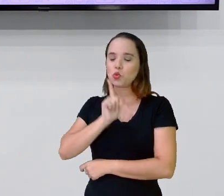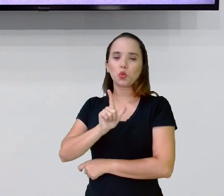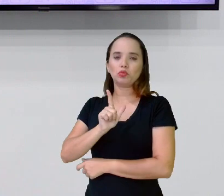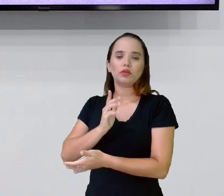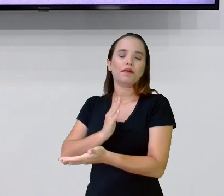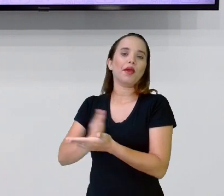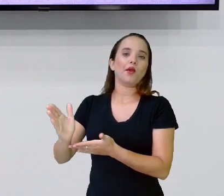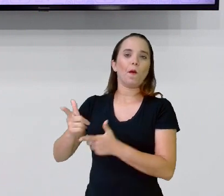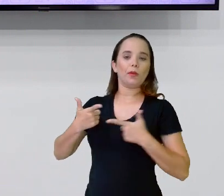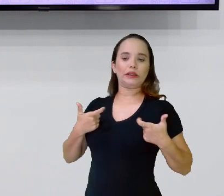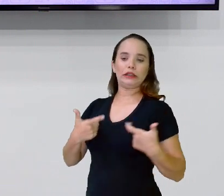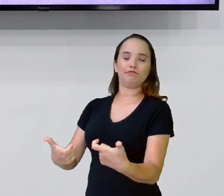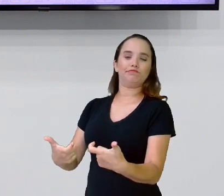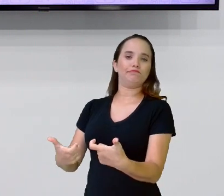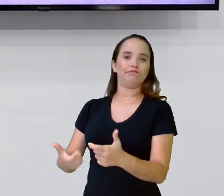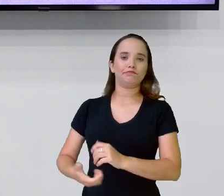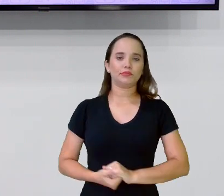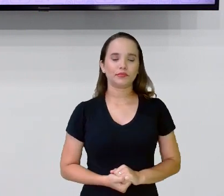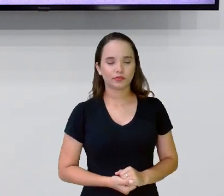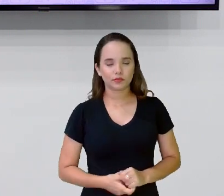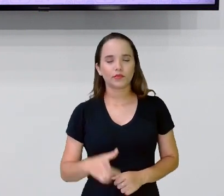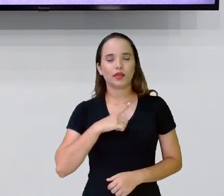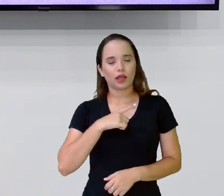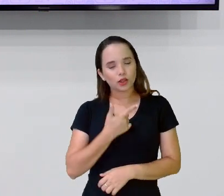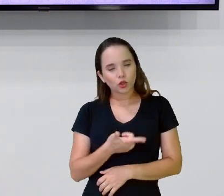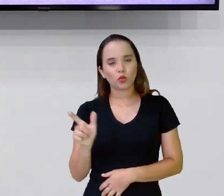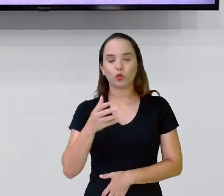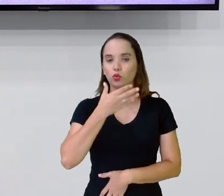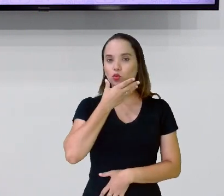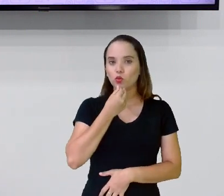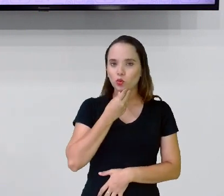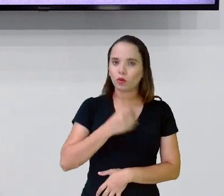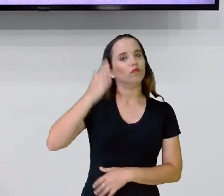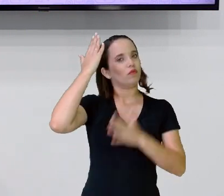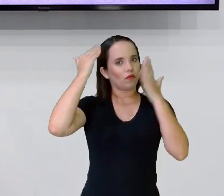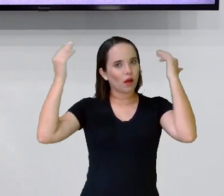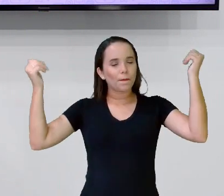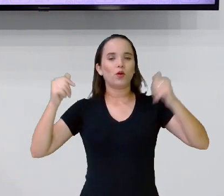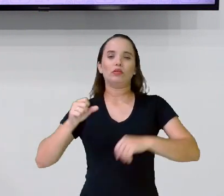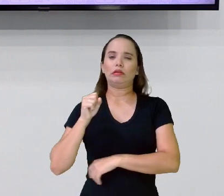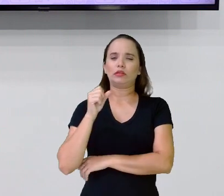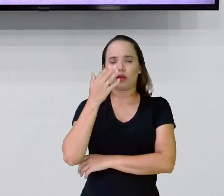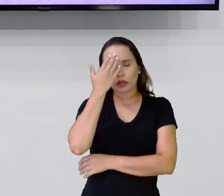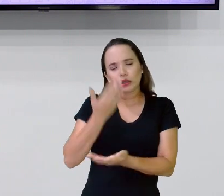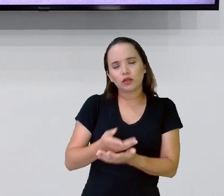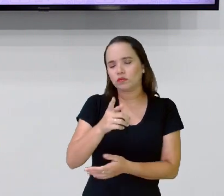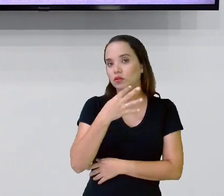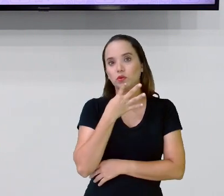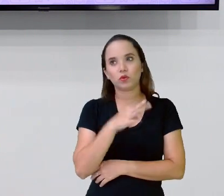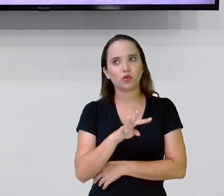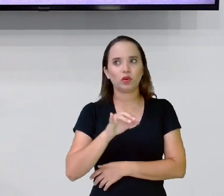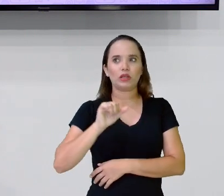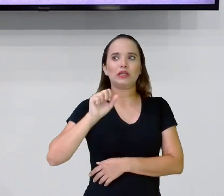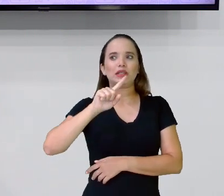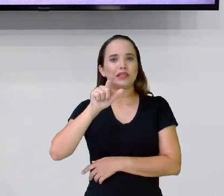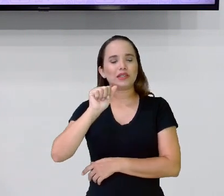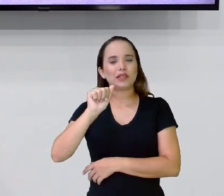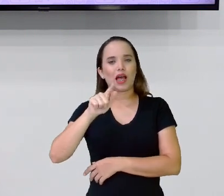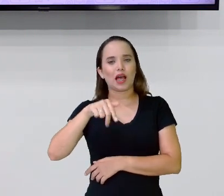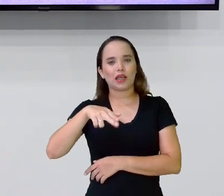né? Então, tem outro cara muito famoso chamado Isaac Asimov, muito famoso, se você não conhece, vá ler algum texto do Isaac